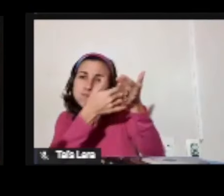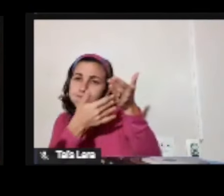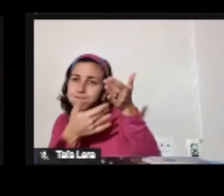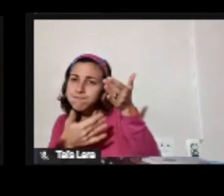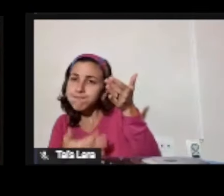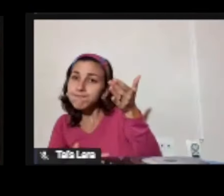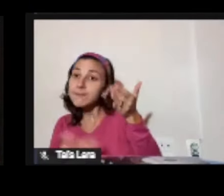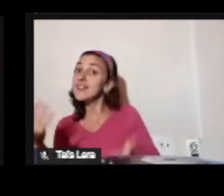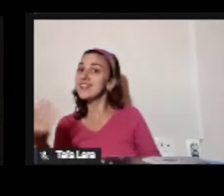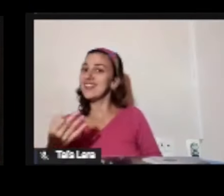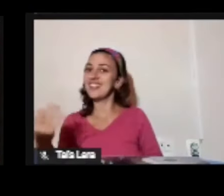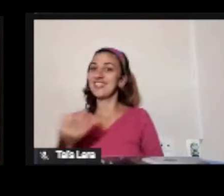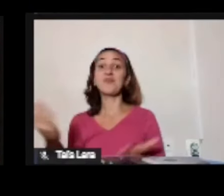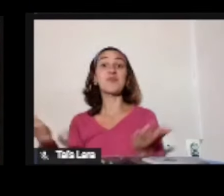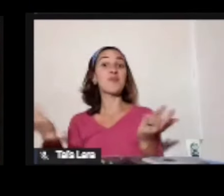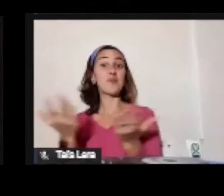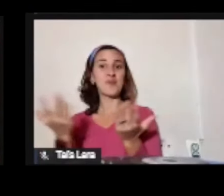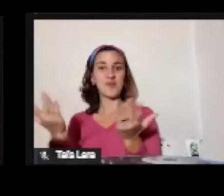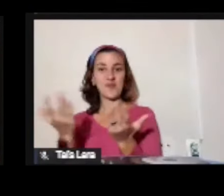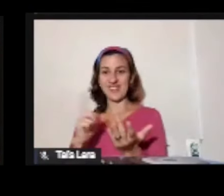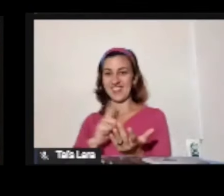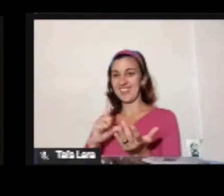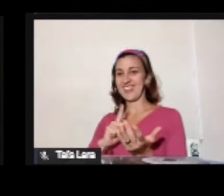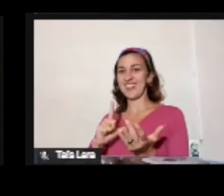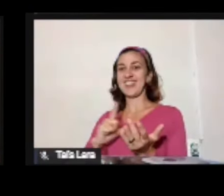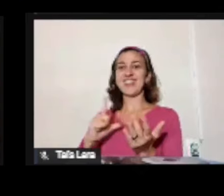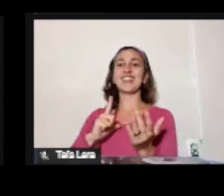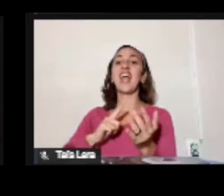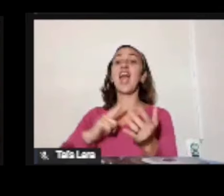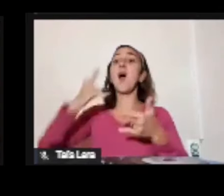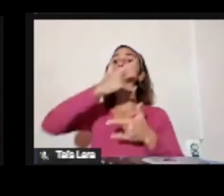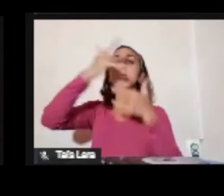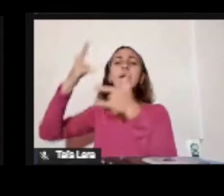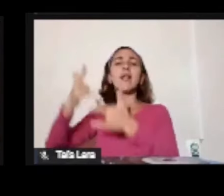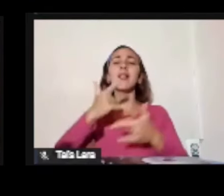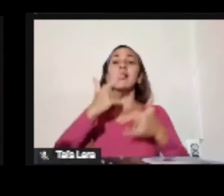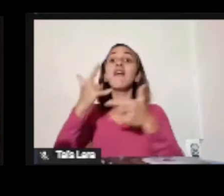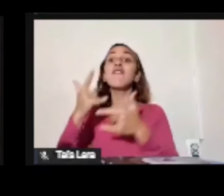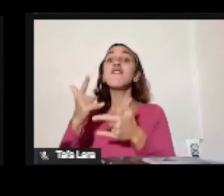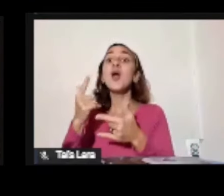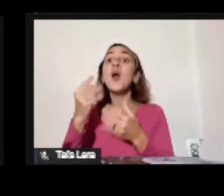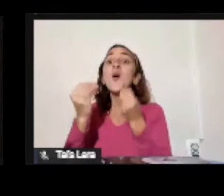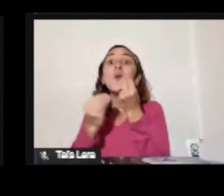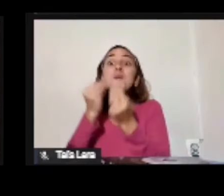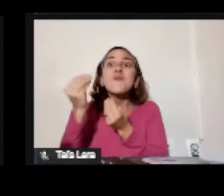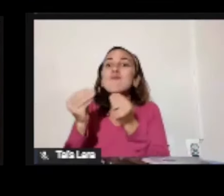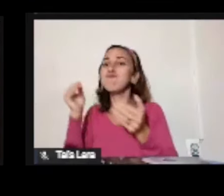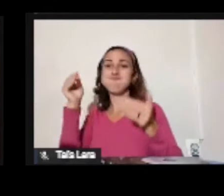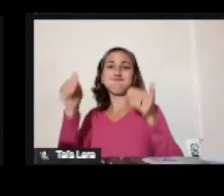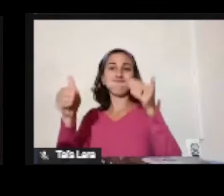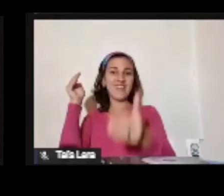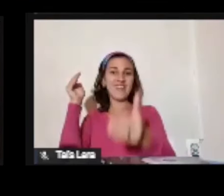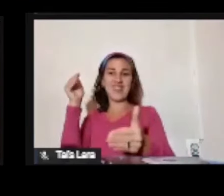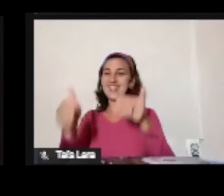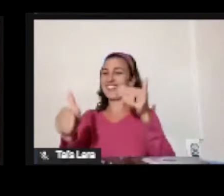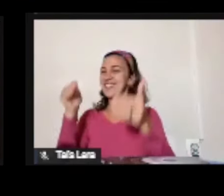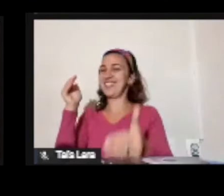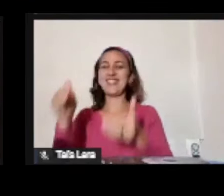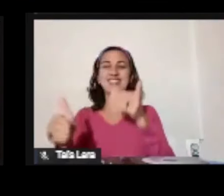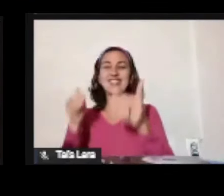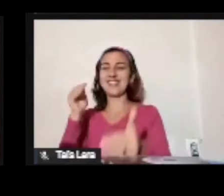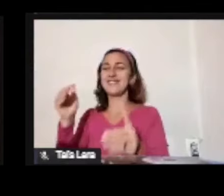Nós temos uma live com recursos de acessibilidade, família e turma da rede Não